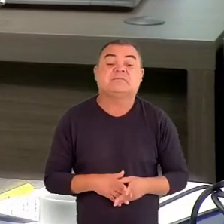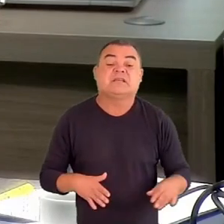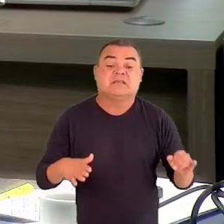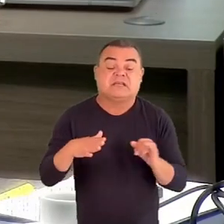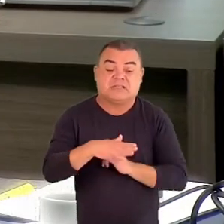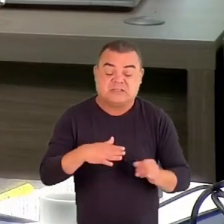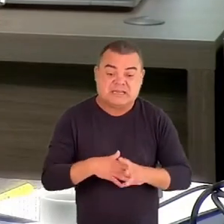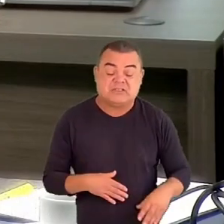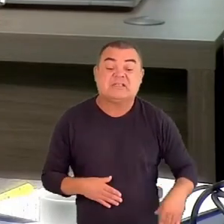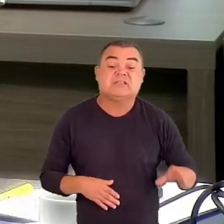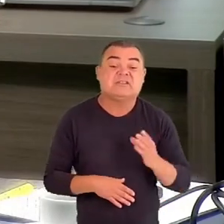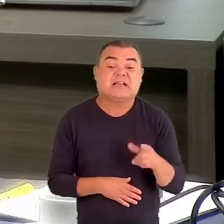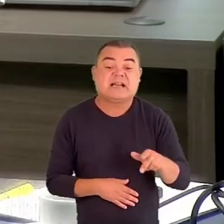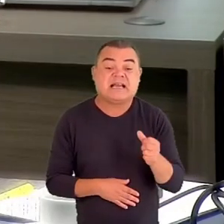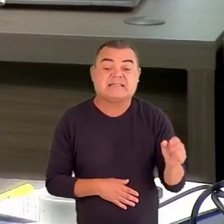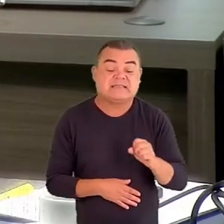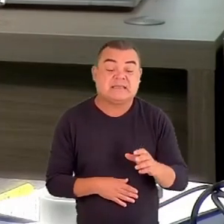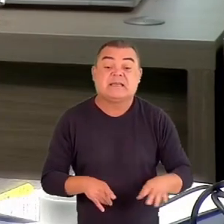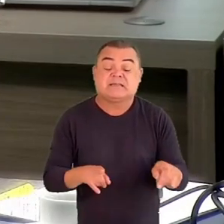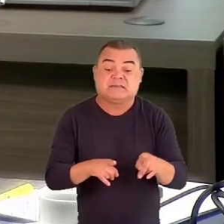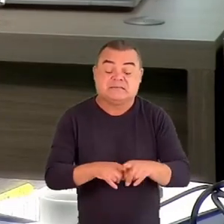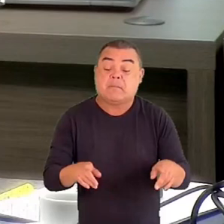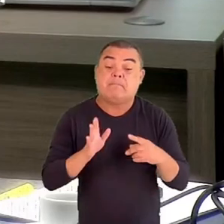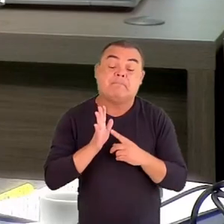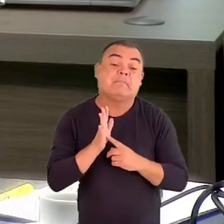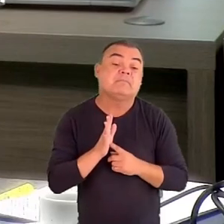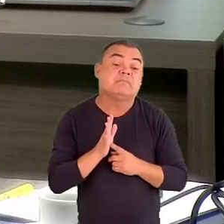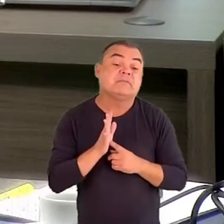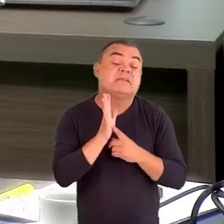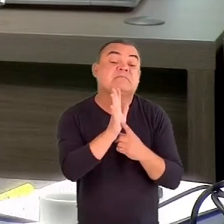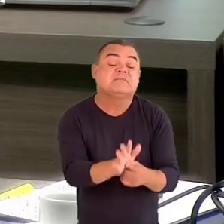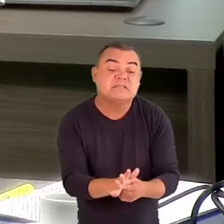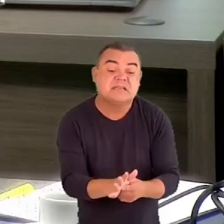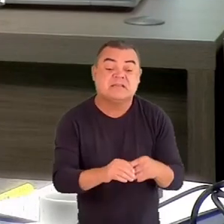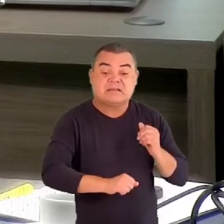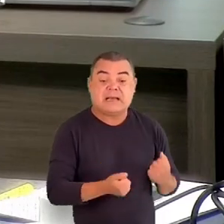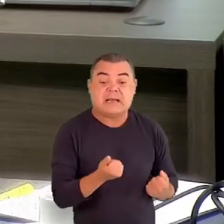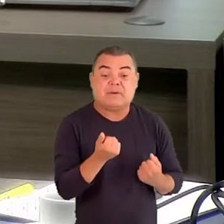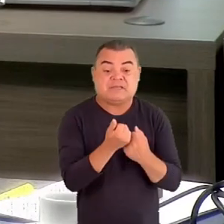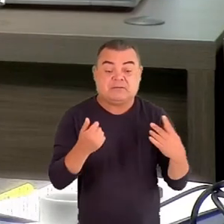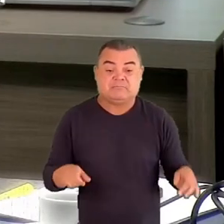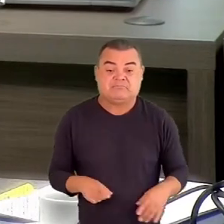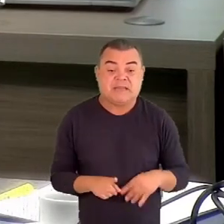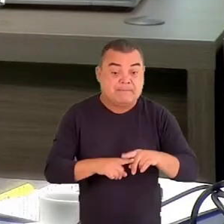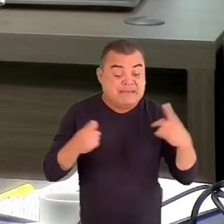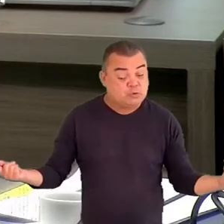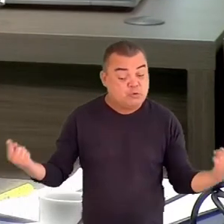estão representadas, também se manifestaram em solidariedade e contrário a atitudes